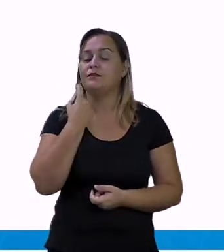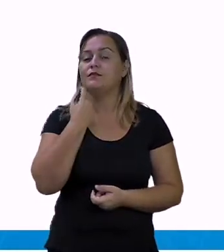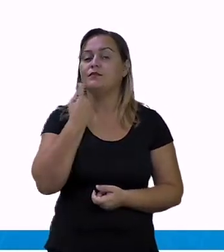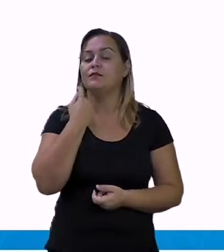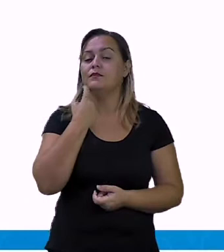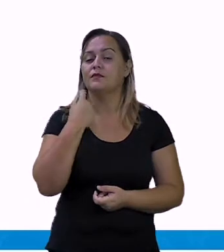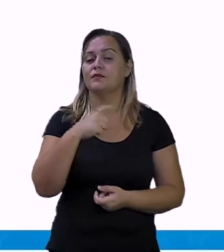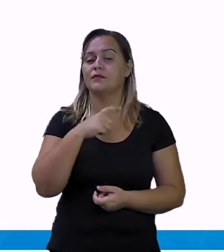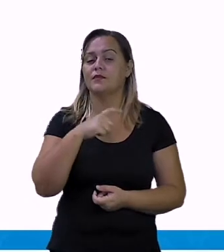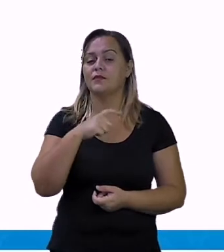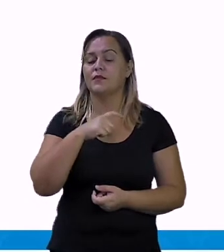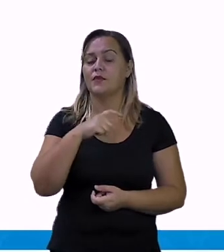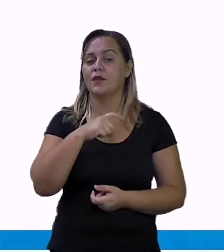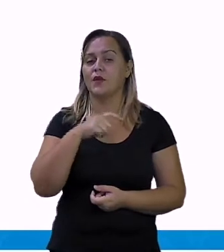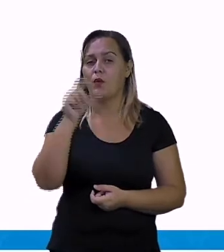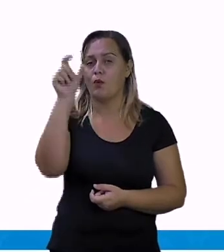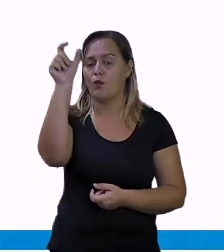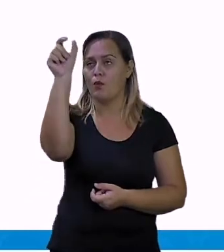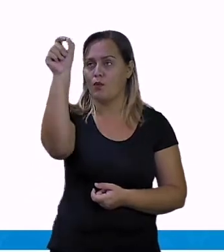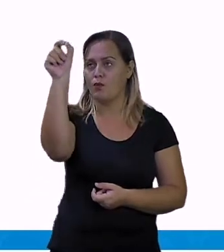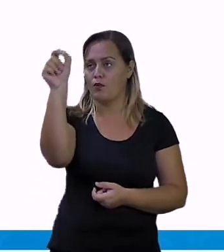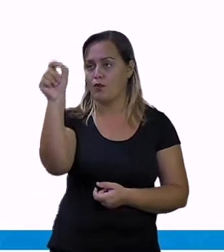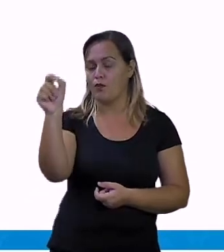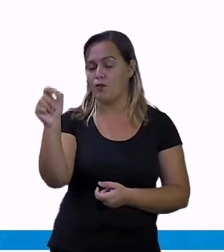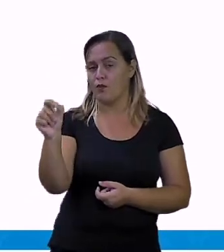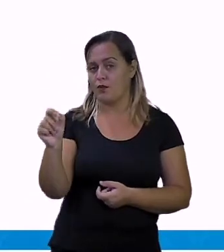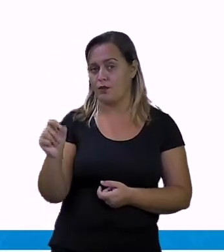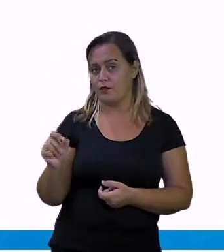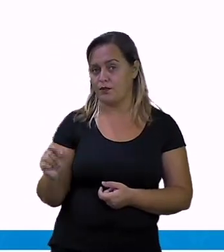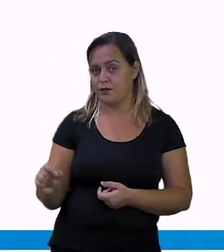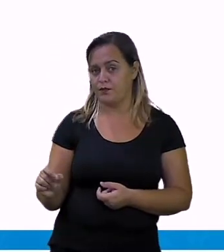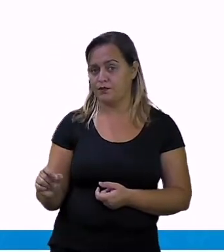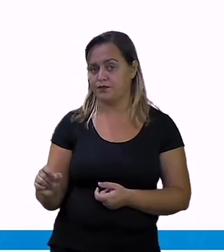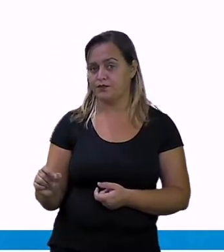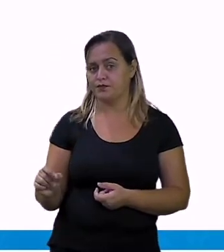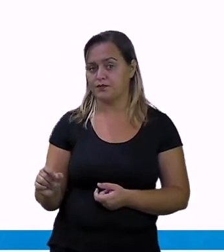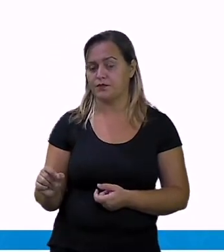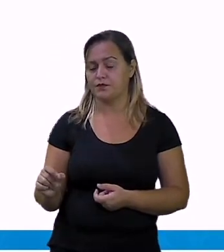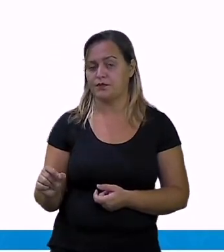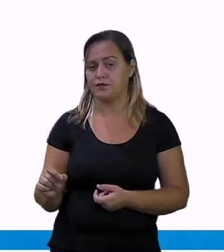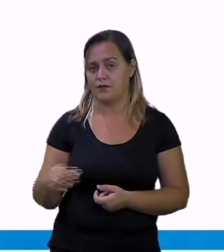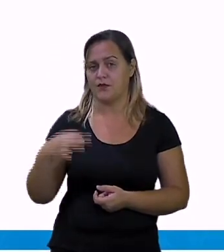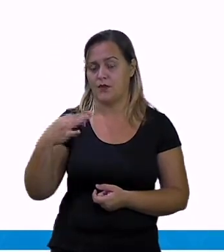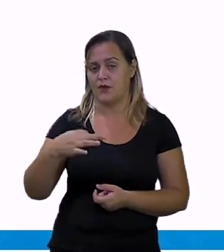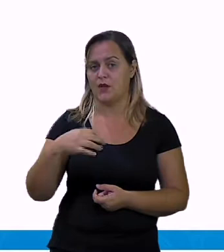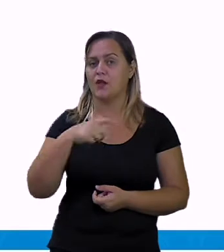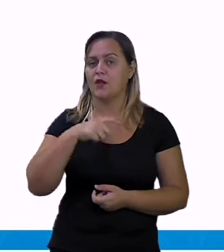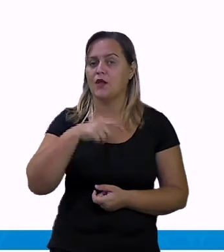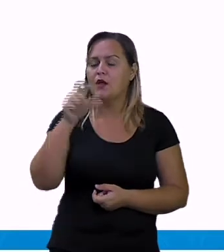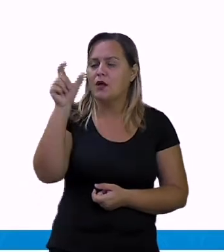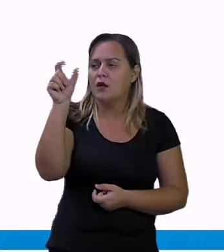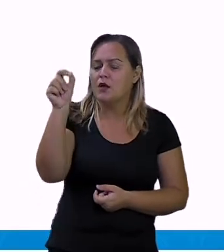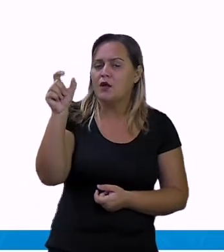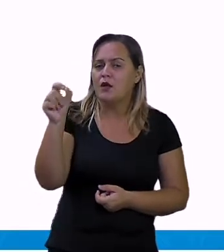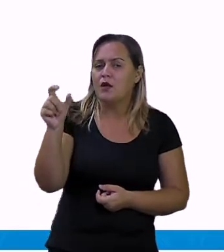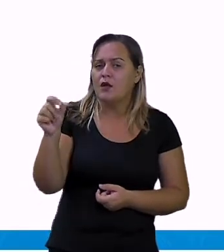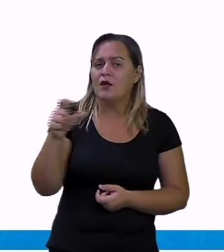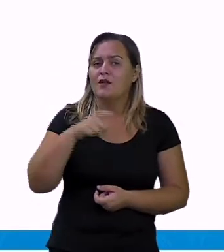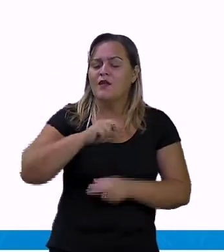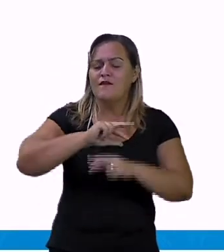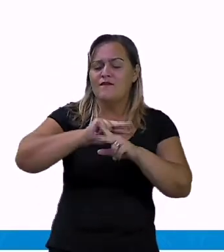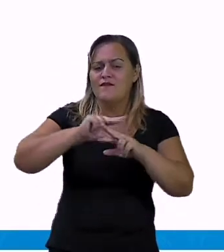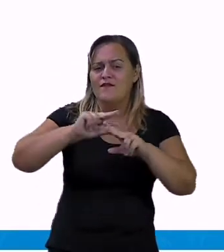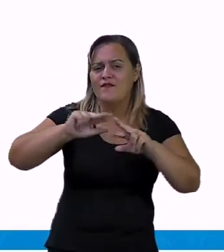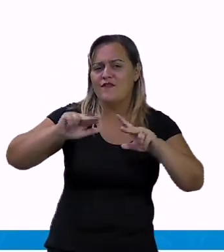coluna vertebral, chamada de espinha dorsal, e presa a elas